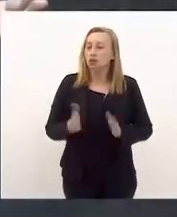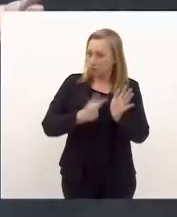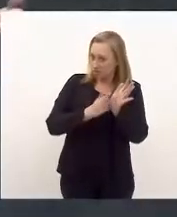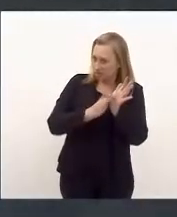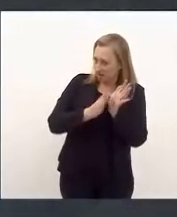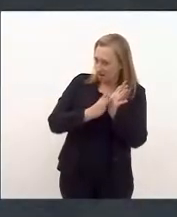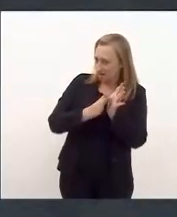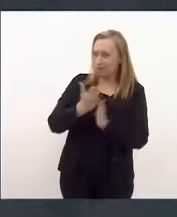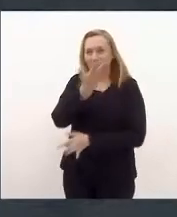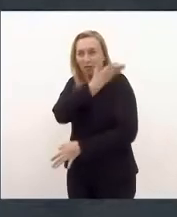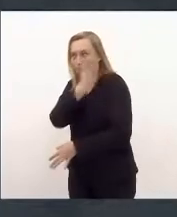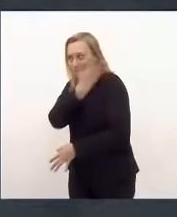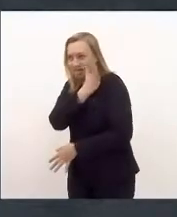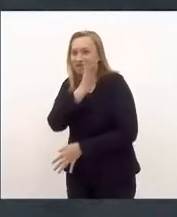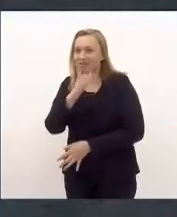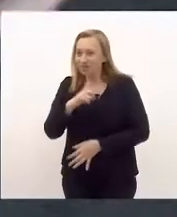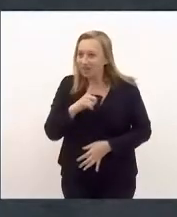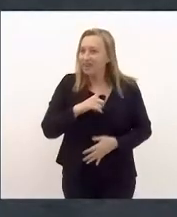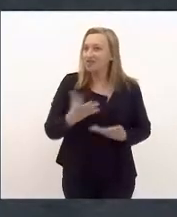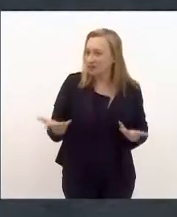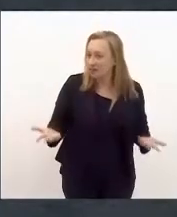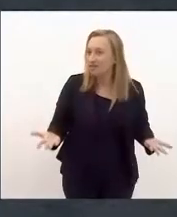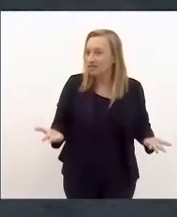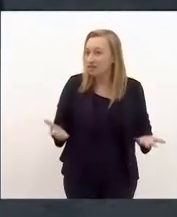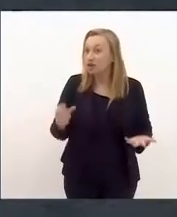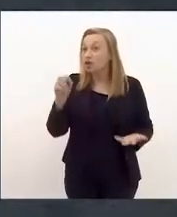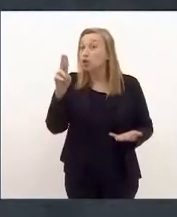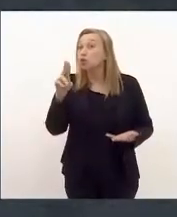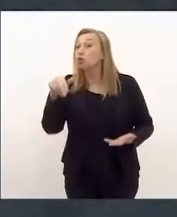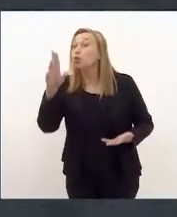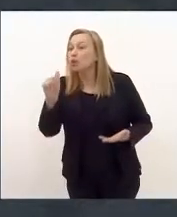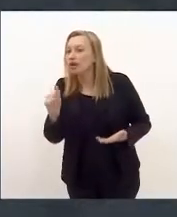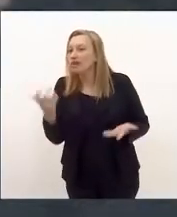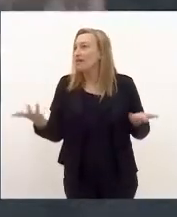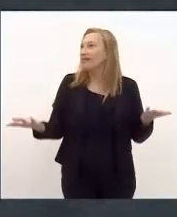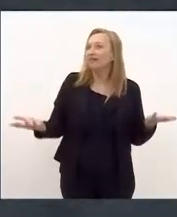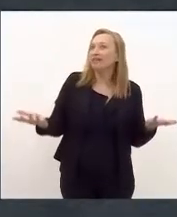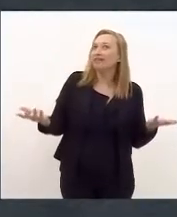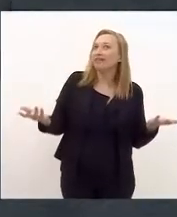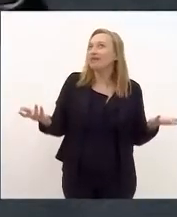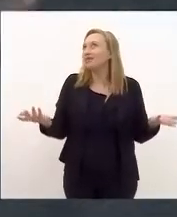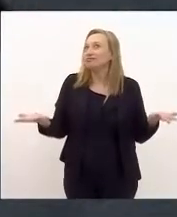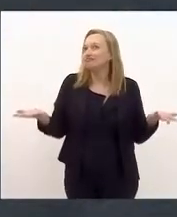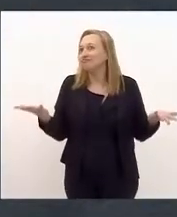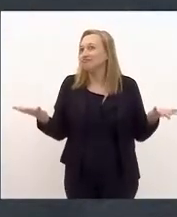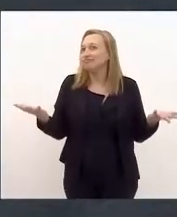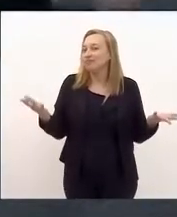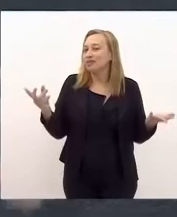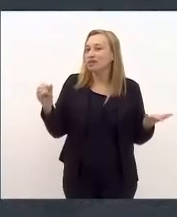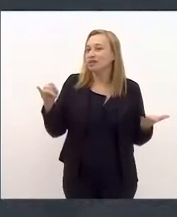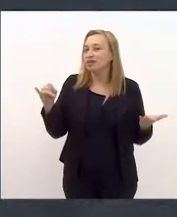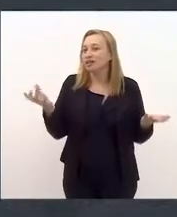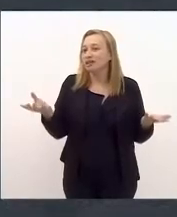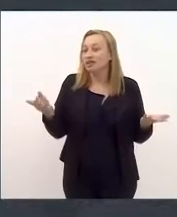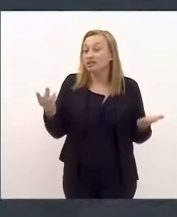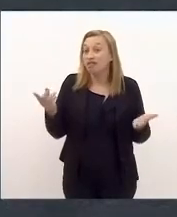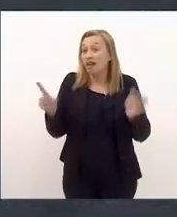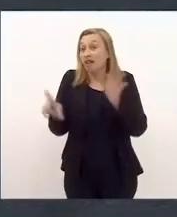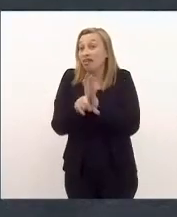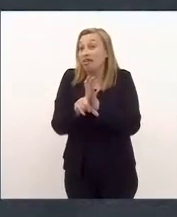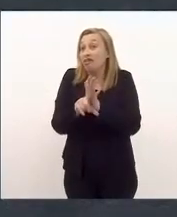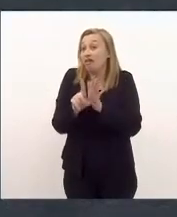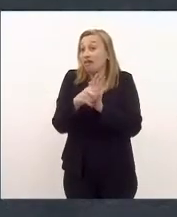criminalizado, né? Donga era considerado um outsider do ponto de vista da lei,